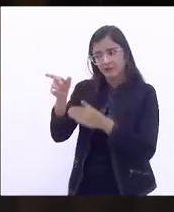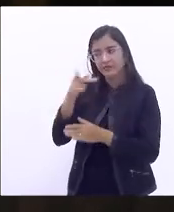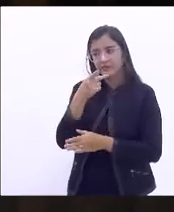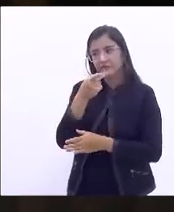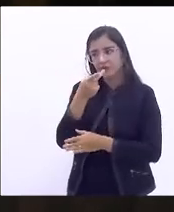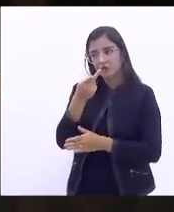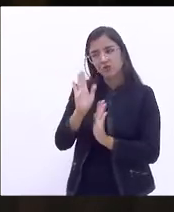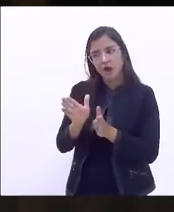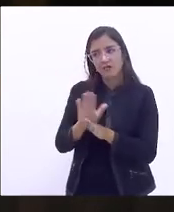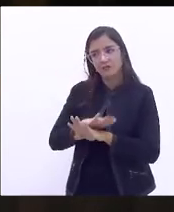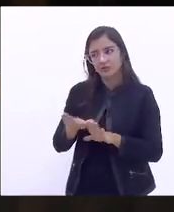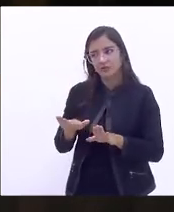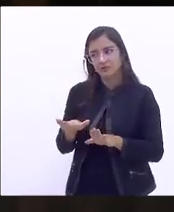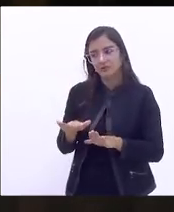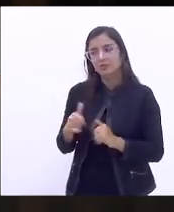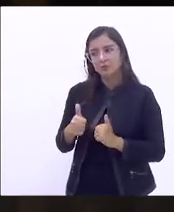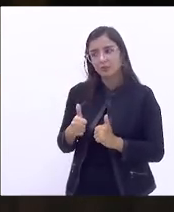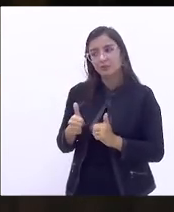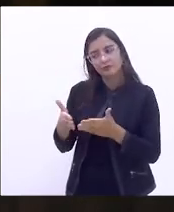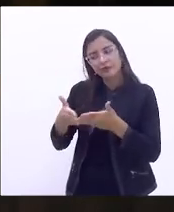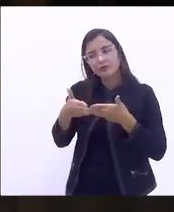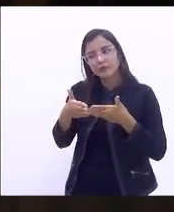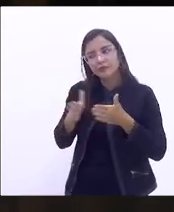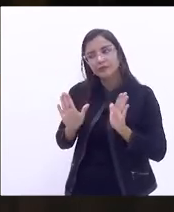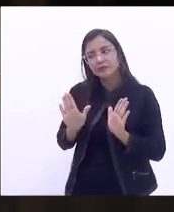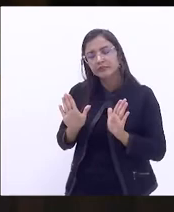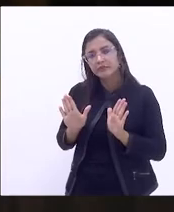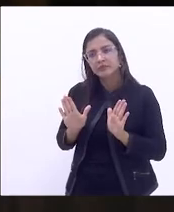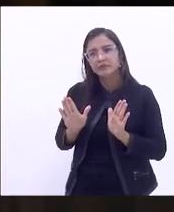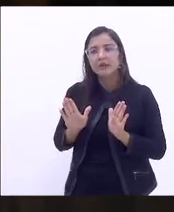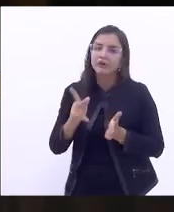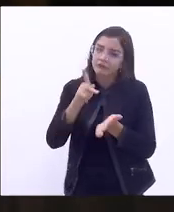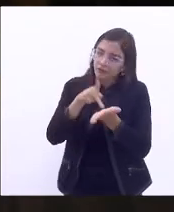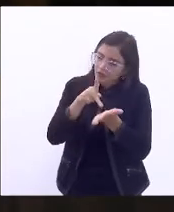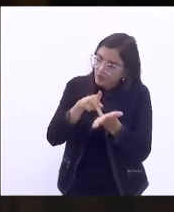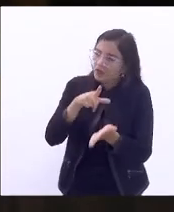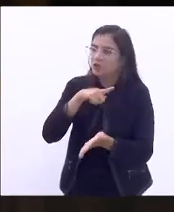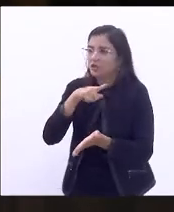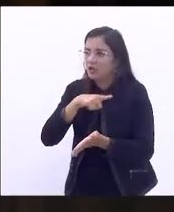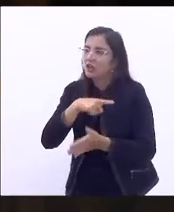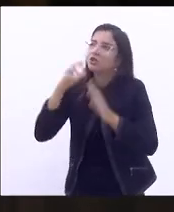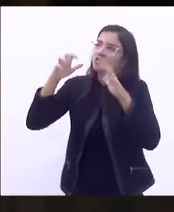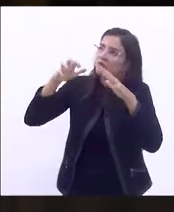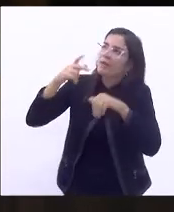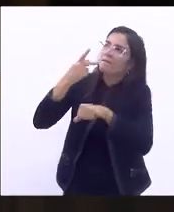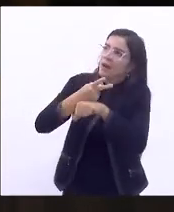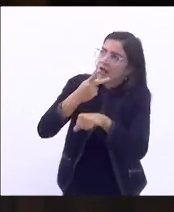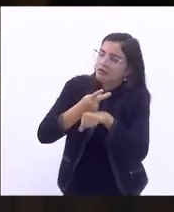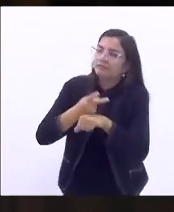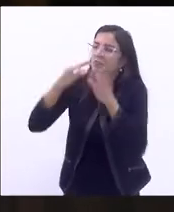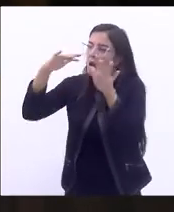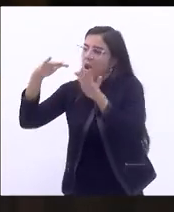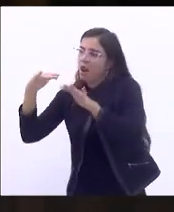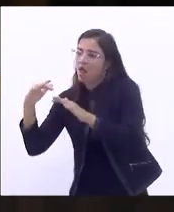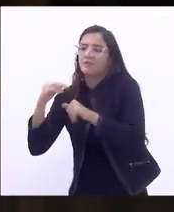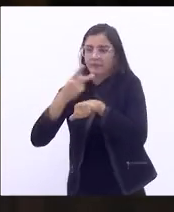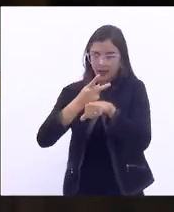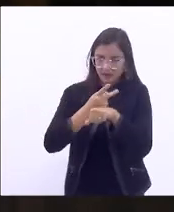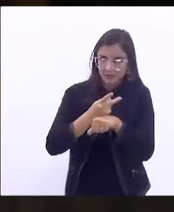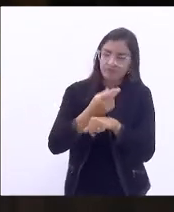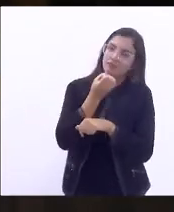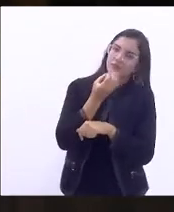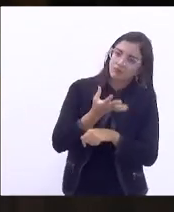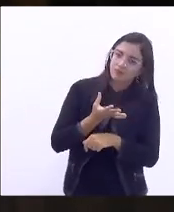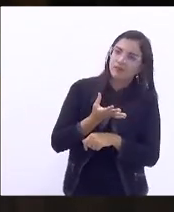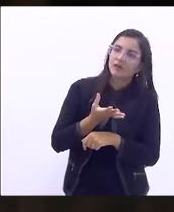favor. Já usou da palavra. É verdade, teve chuva de prata, teve chuva de prata. Ainda teve. Ainda